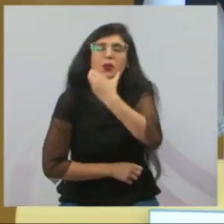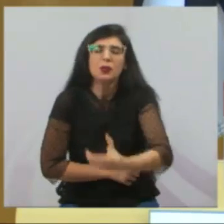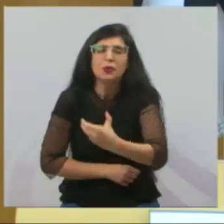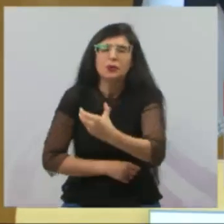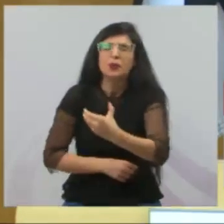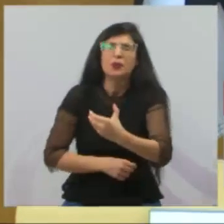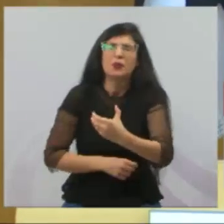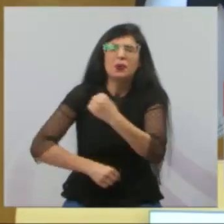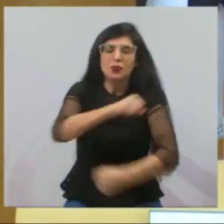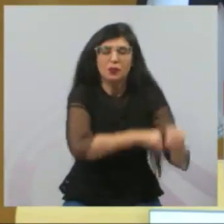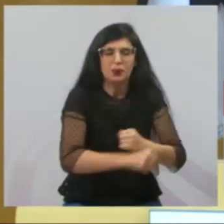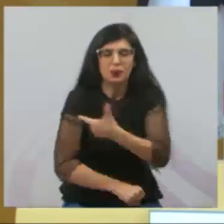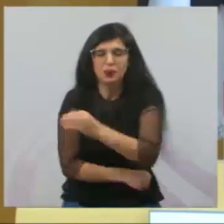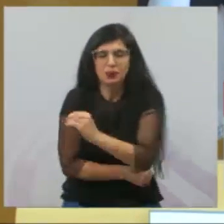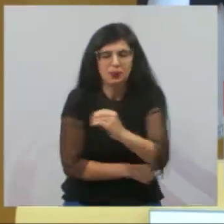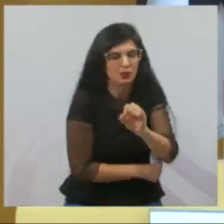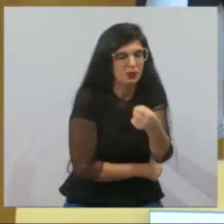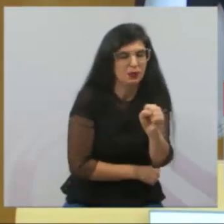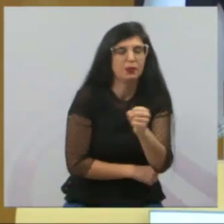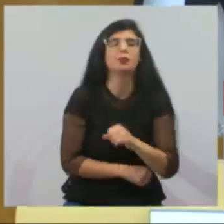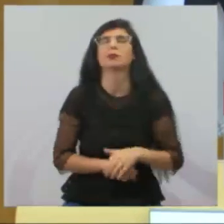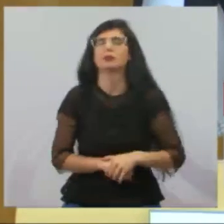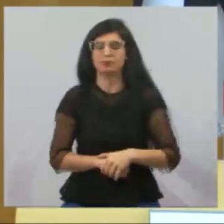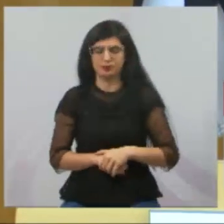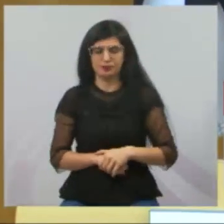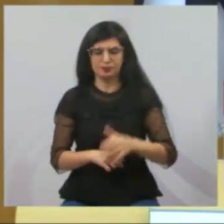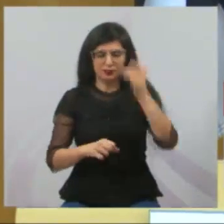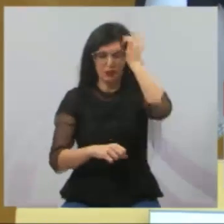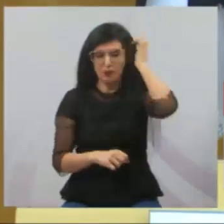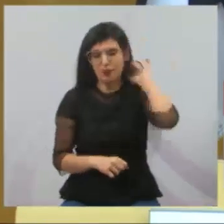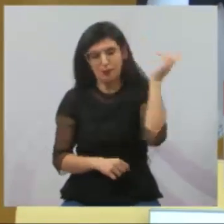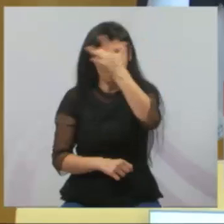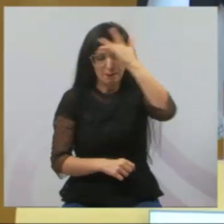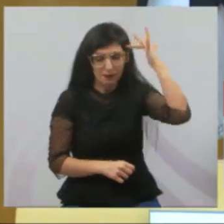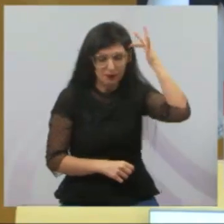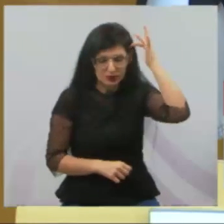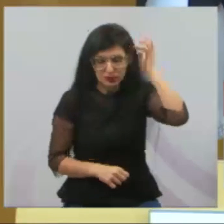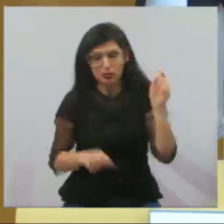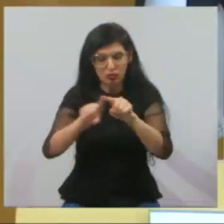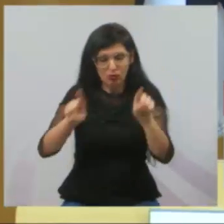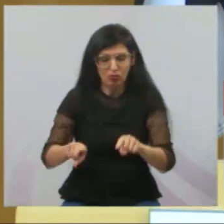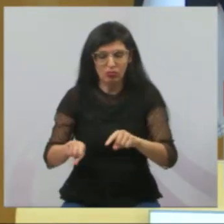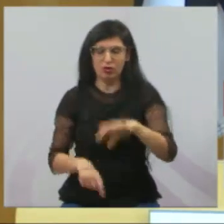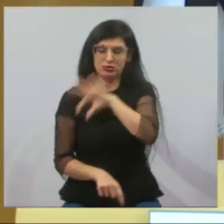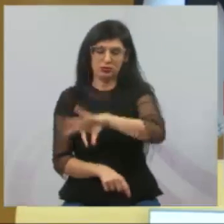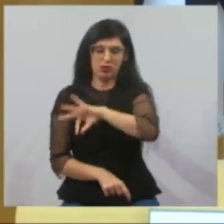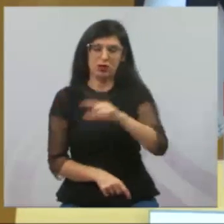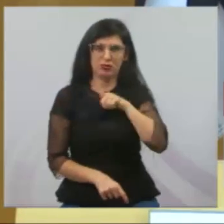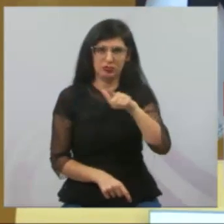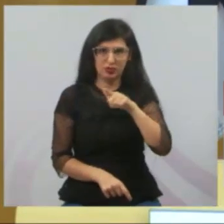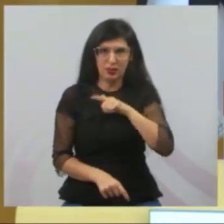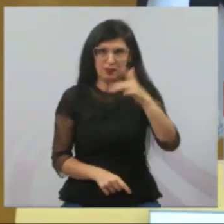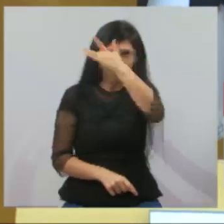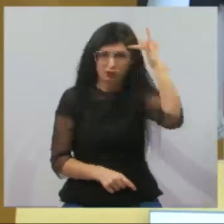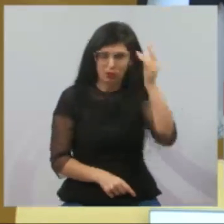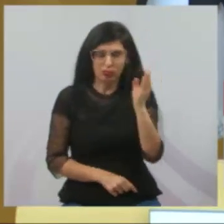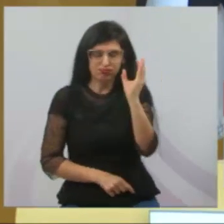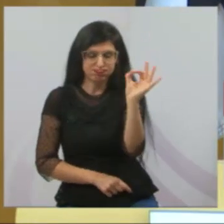de 2008, que institui o plano de custeio de regime de previdência social dos servidores públicos do município de